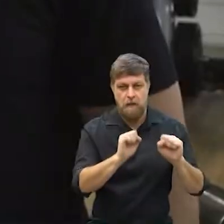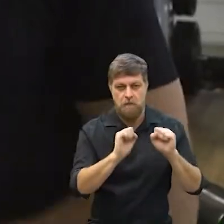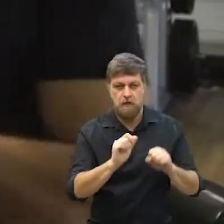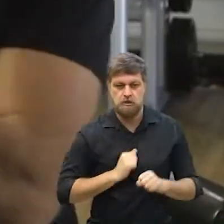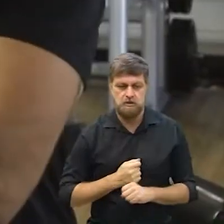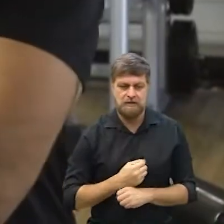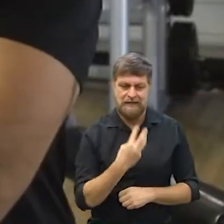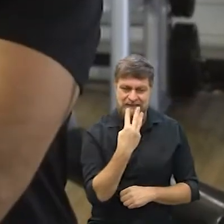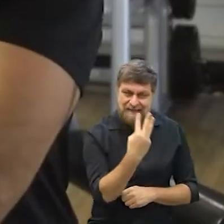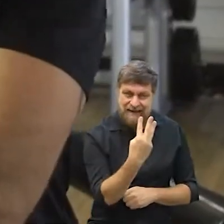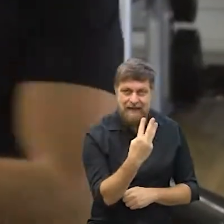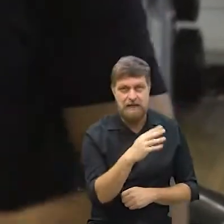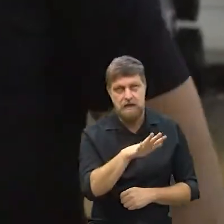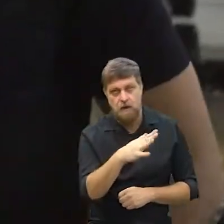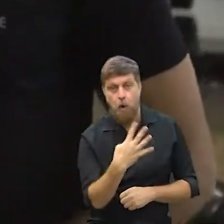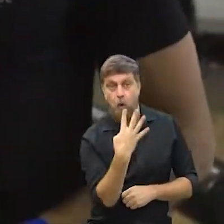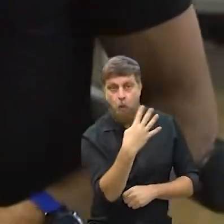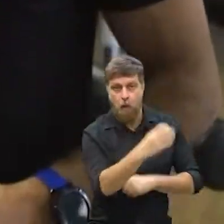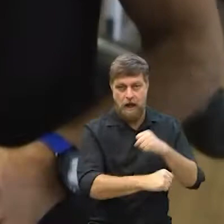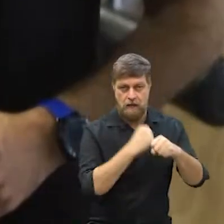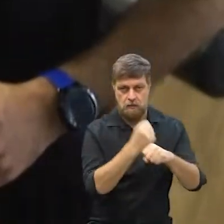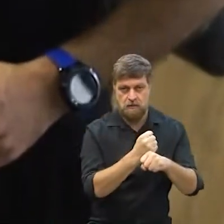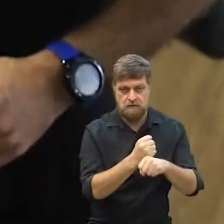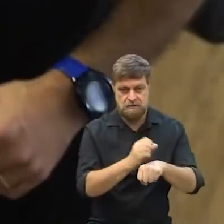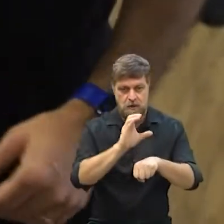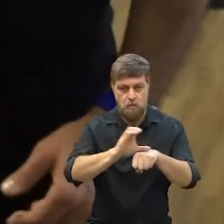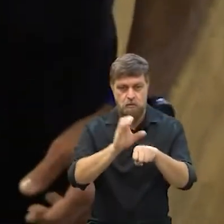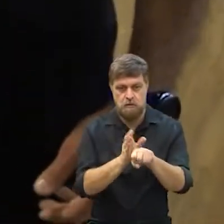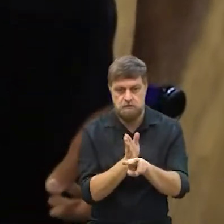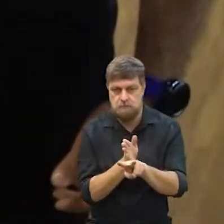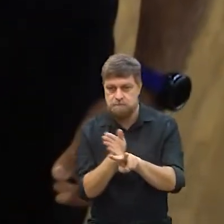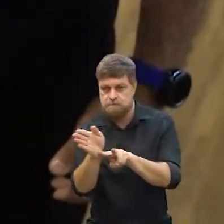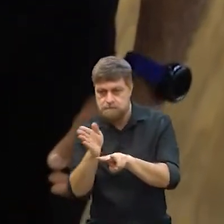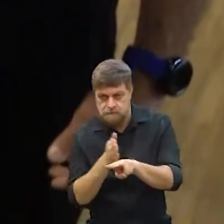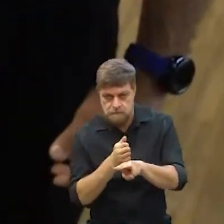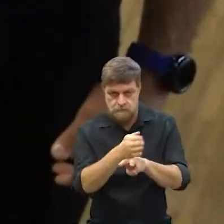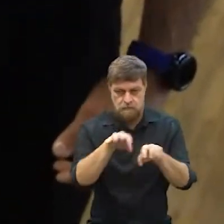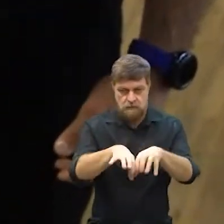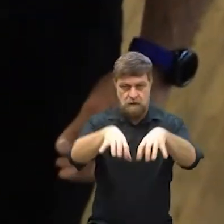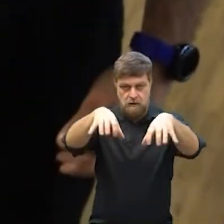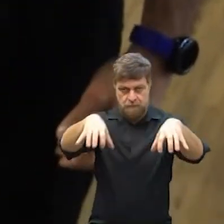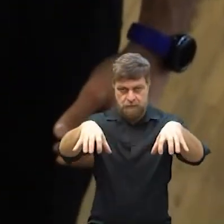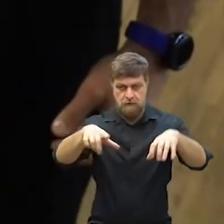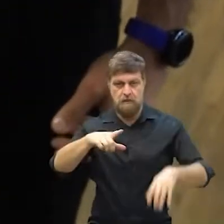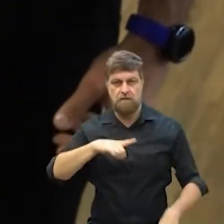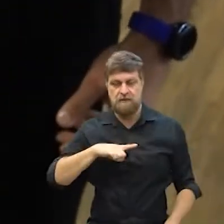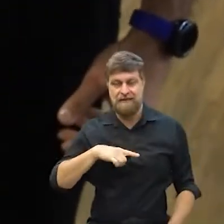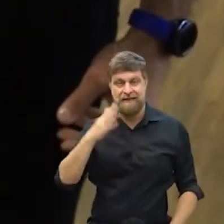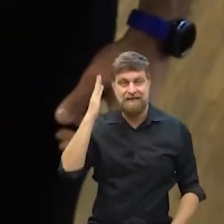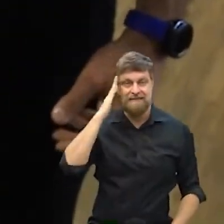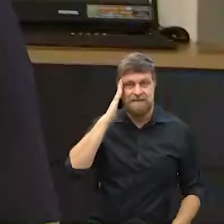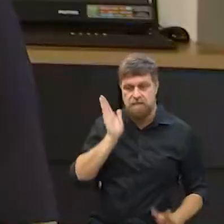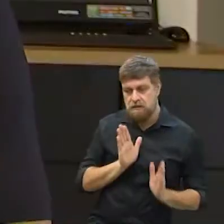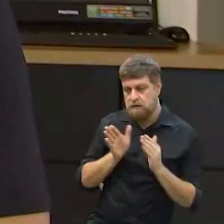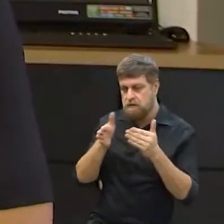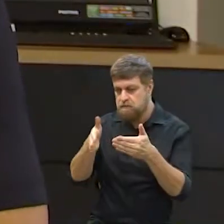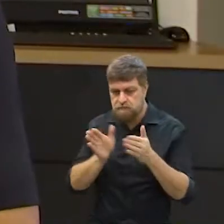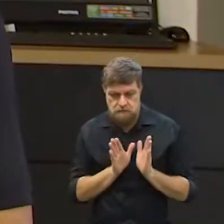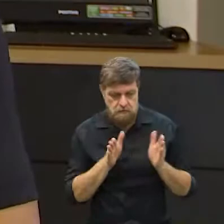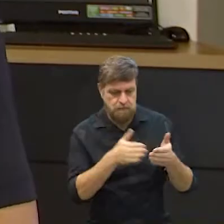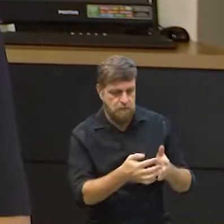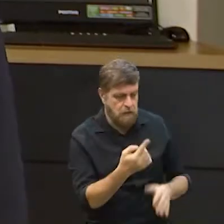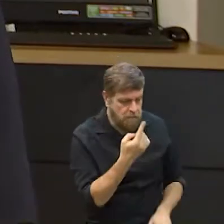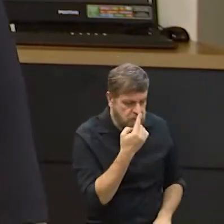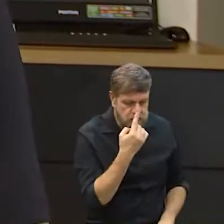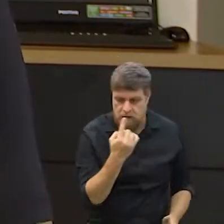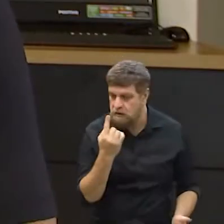durar também de 3 a 4 anos. Né? Então, são cursos separados justamente para que você tenha aí o seu direcionamento de objetivo